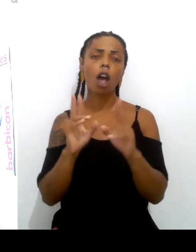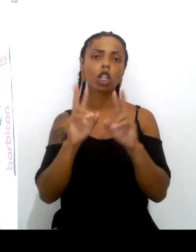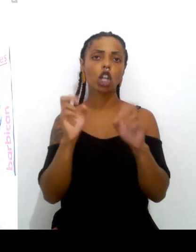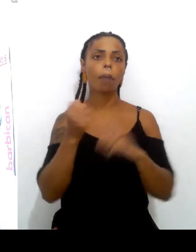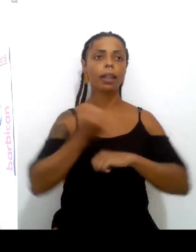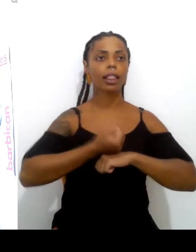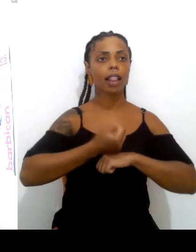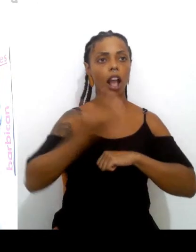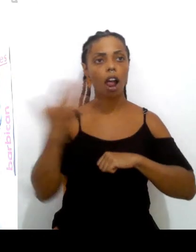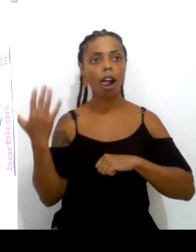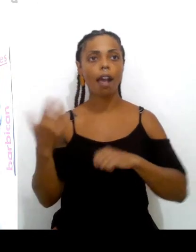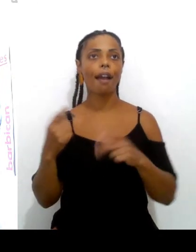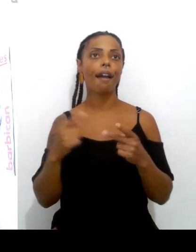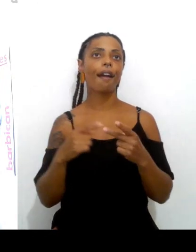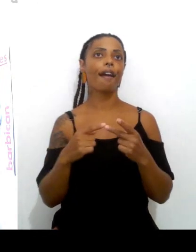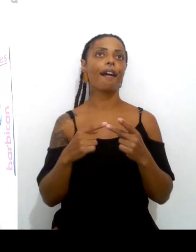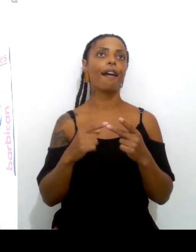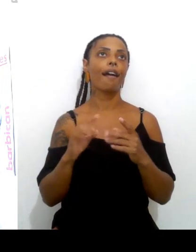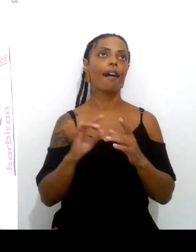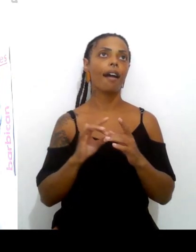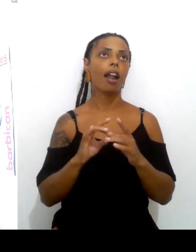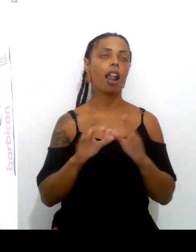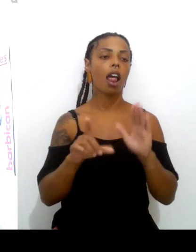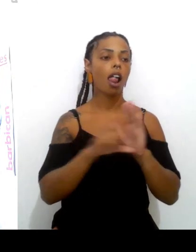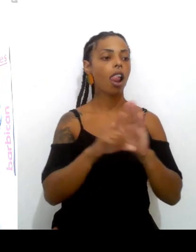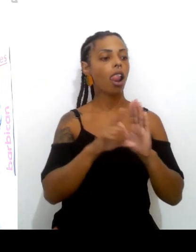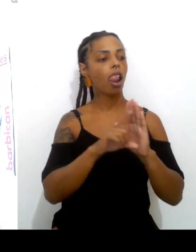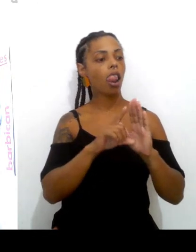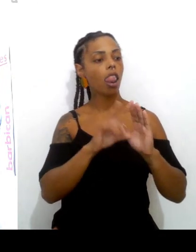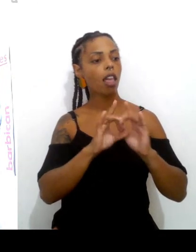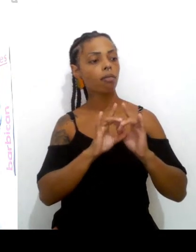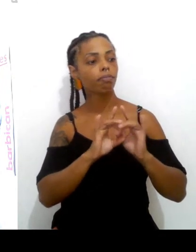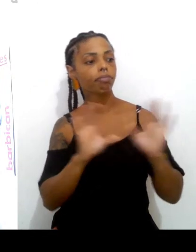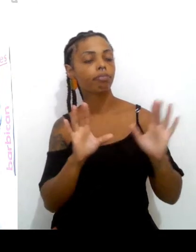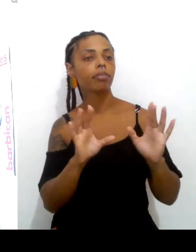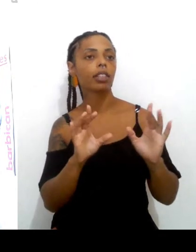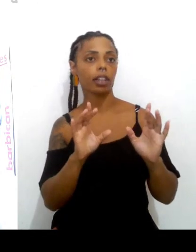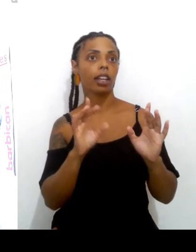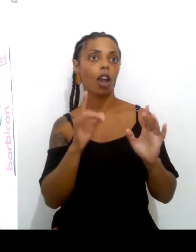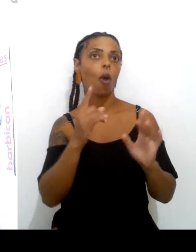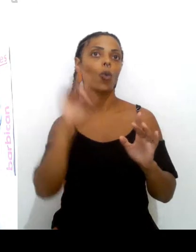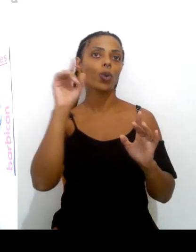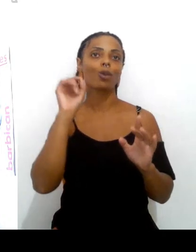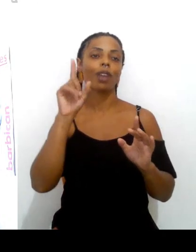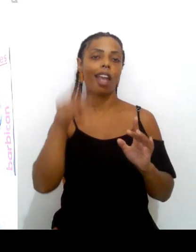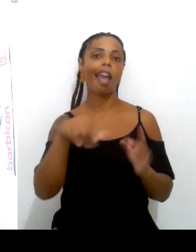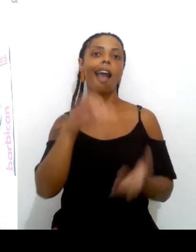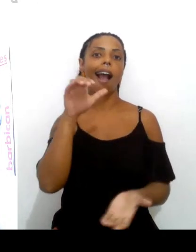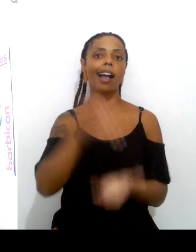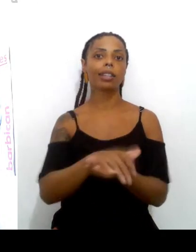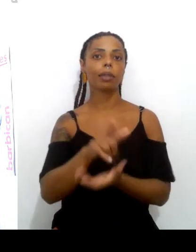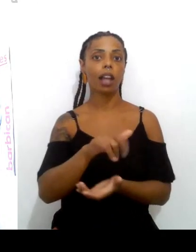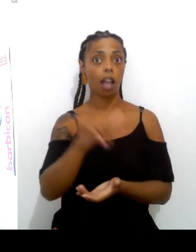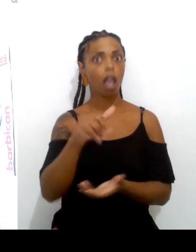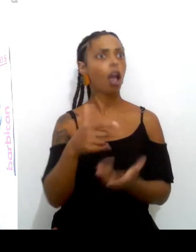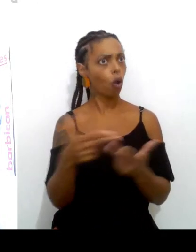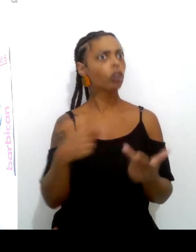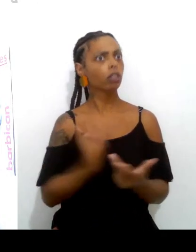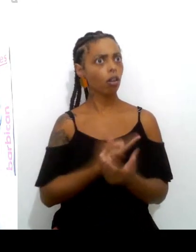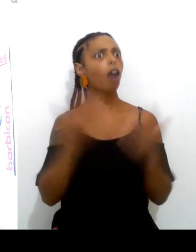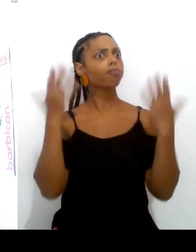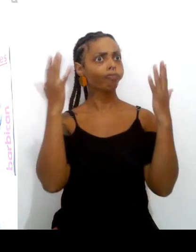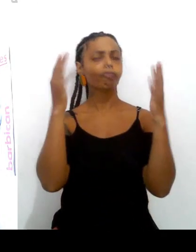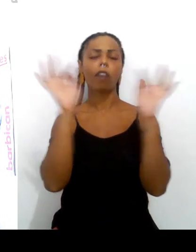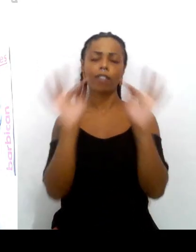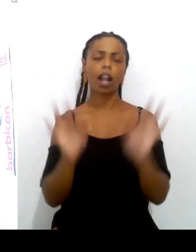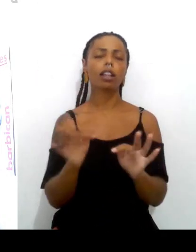legalização que leva em última instância ao casamento gay que são coisas que nós podemos aqui comemorar porque há bons motivos para